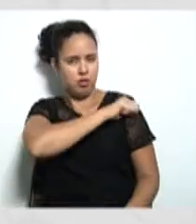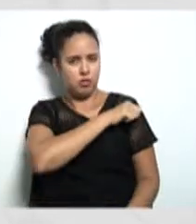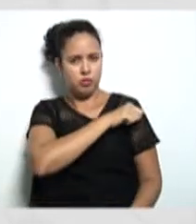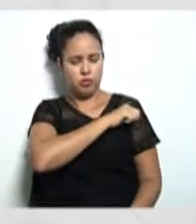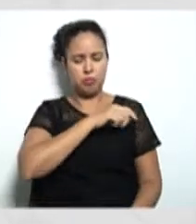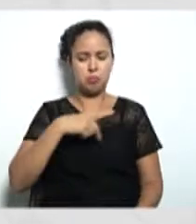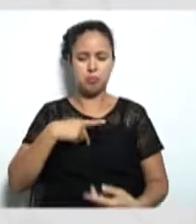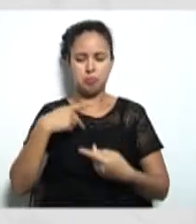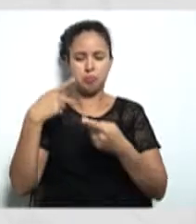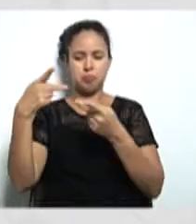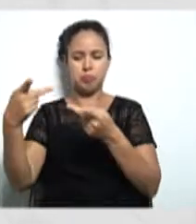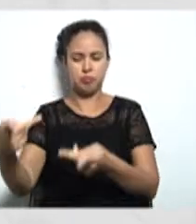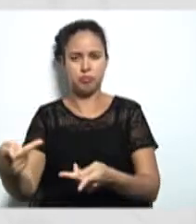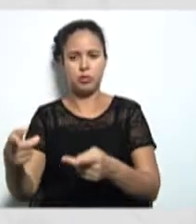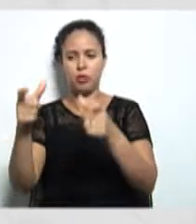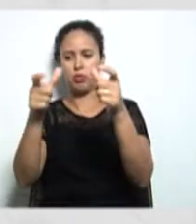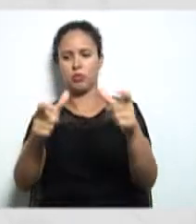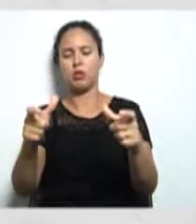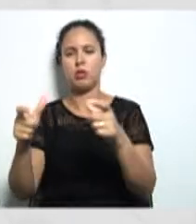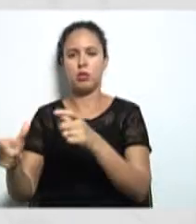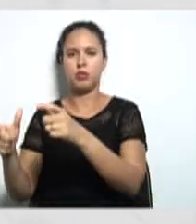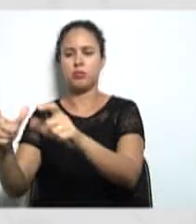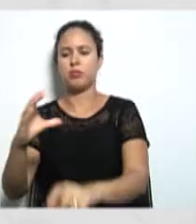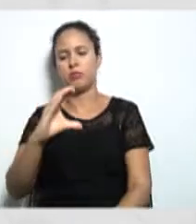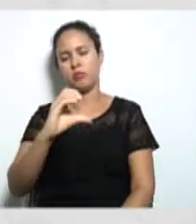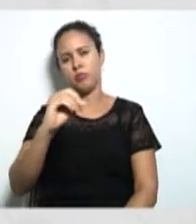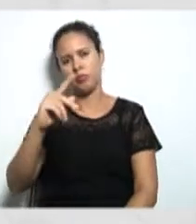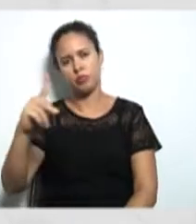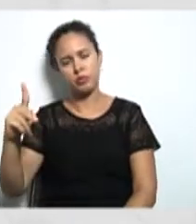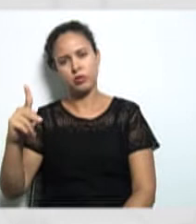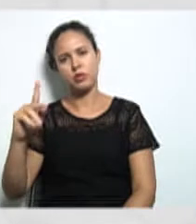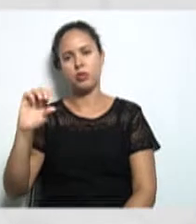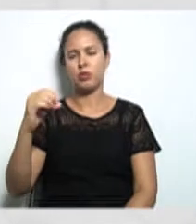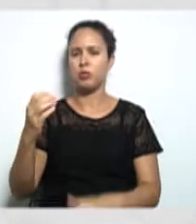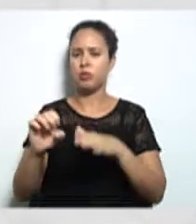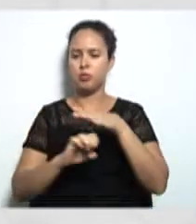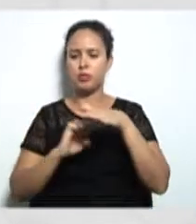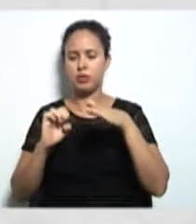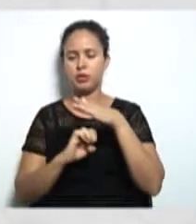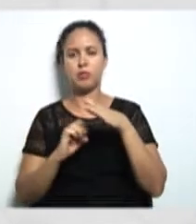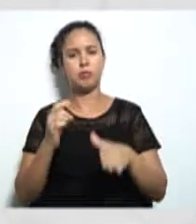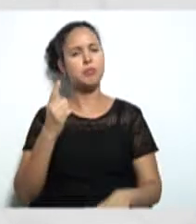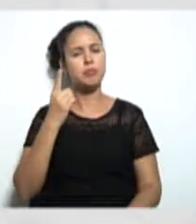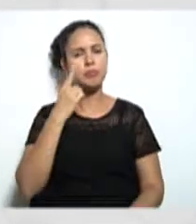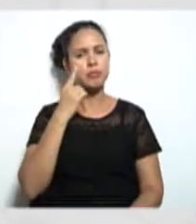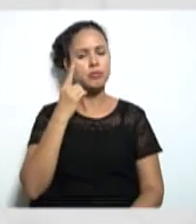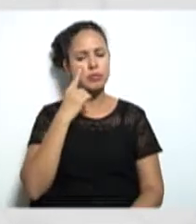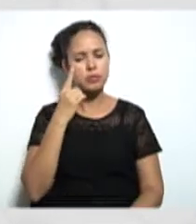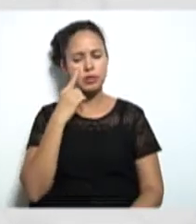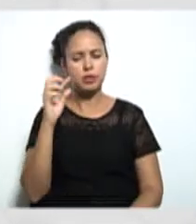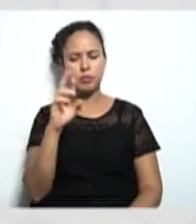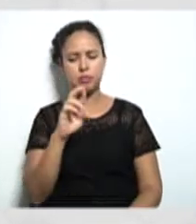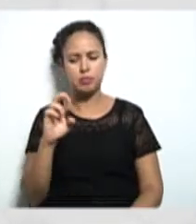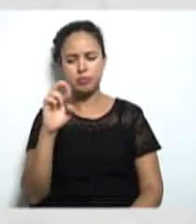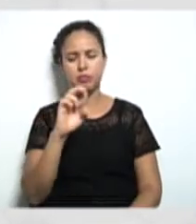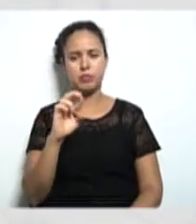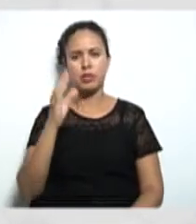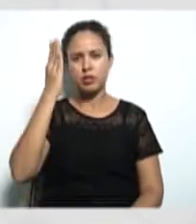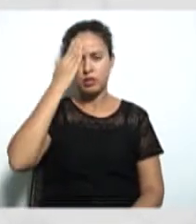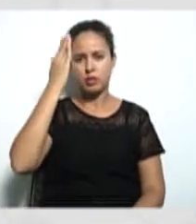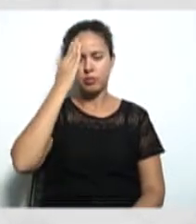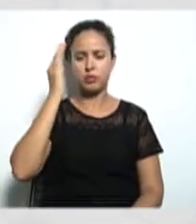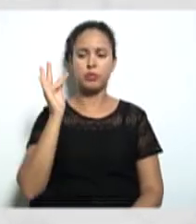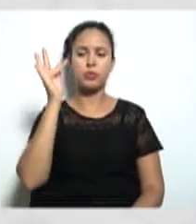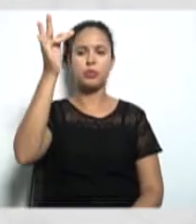estabelecimentos específicos para ter o quê? Uma visão geral da futura profissão. Quando a gente fala, né, professora, que a gente